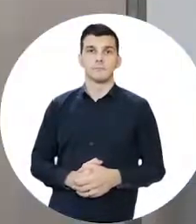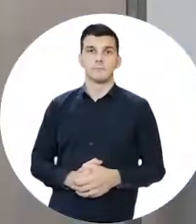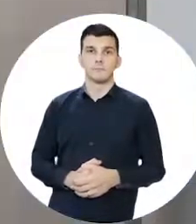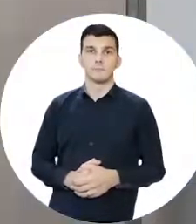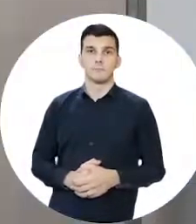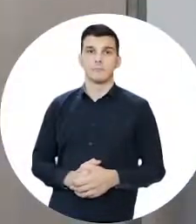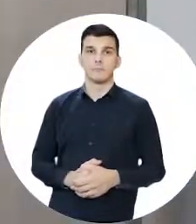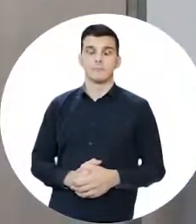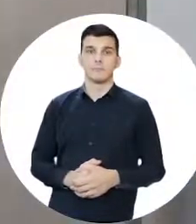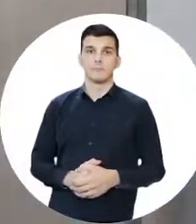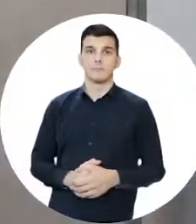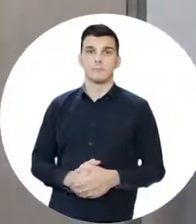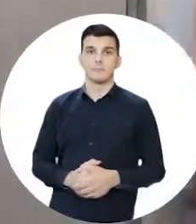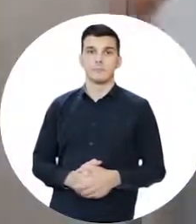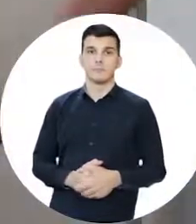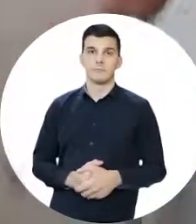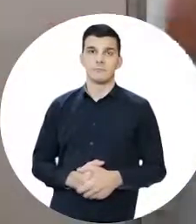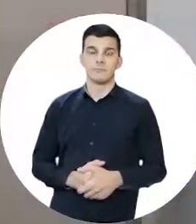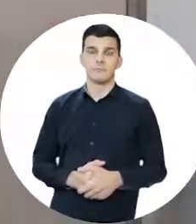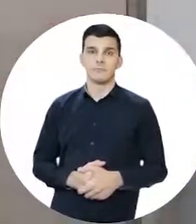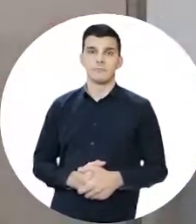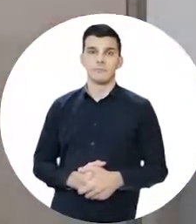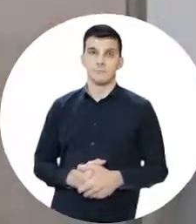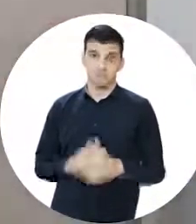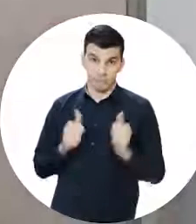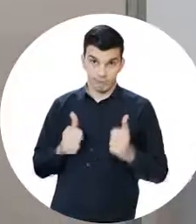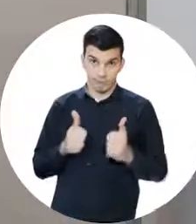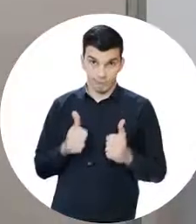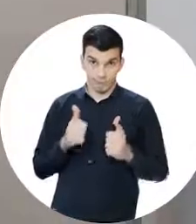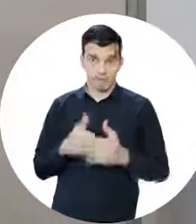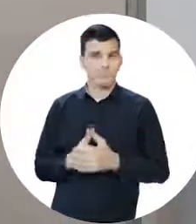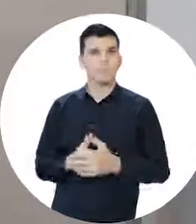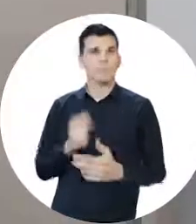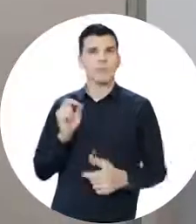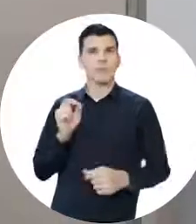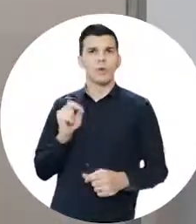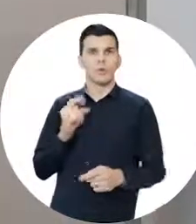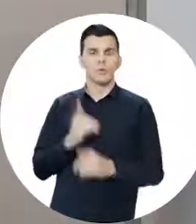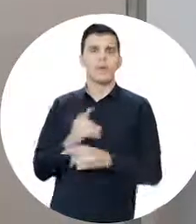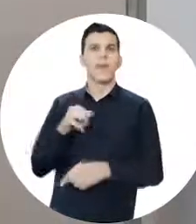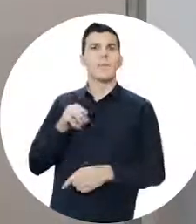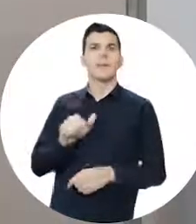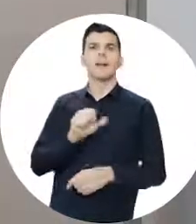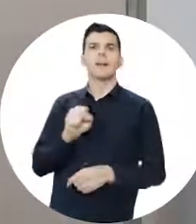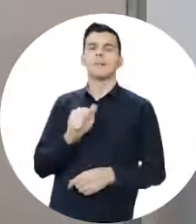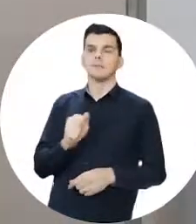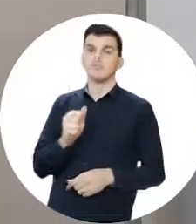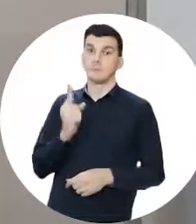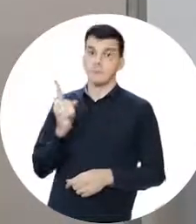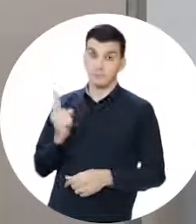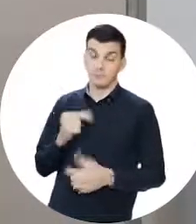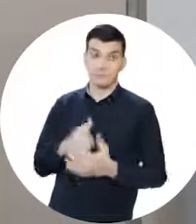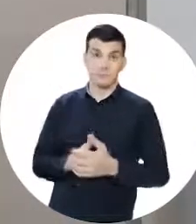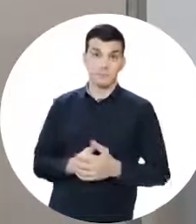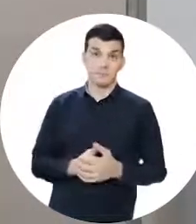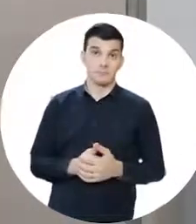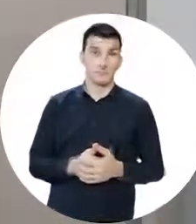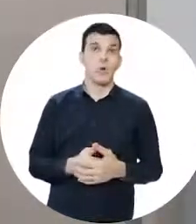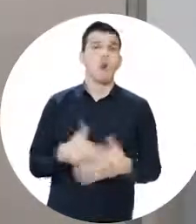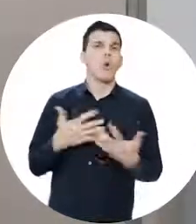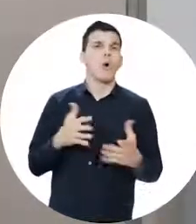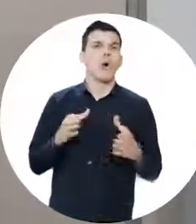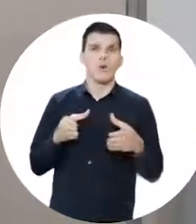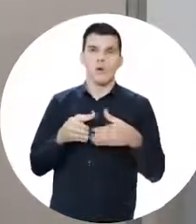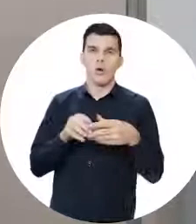NaOH. Achei os valores. Tudo bem? Por que eu achei a massa de soluto? Para fazer a B. Qual é a